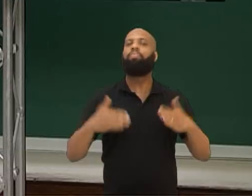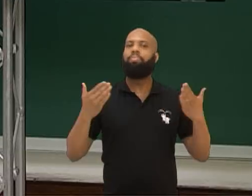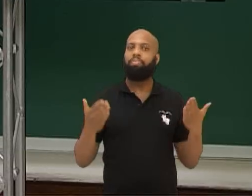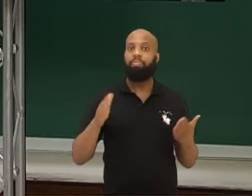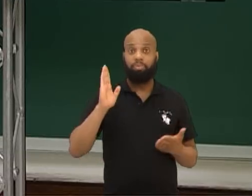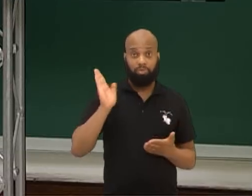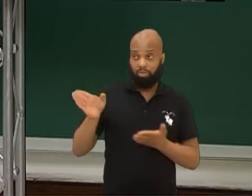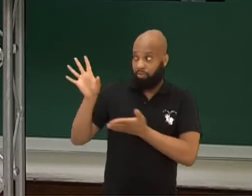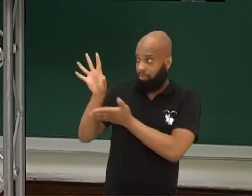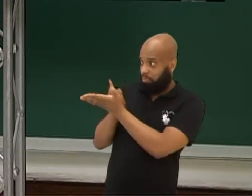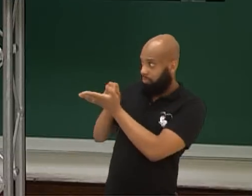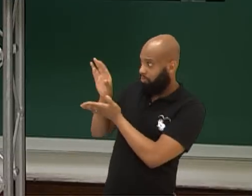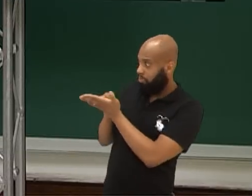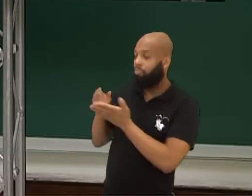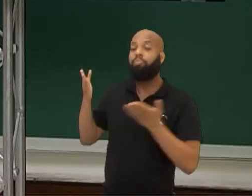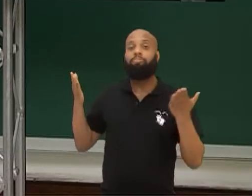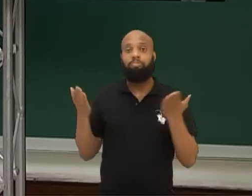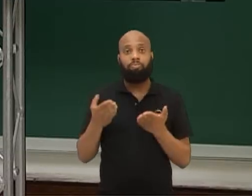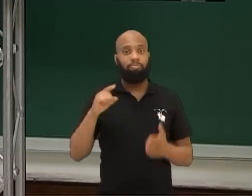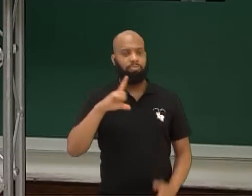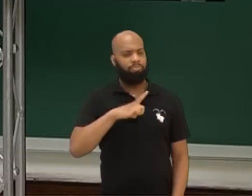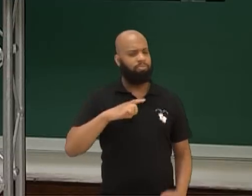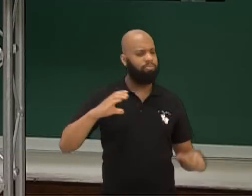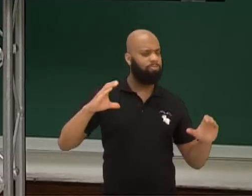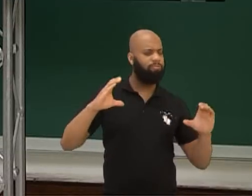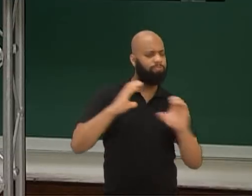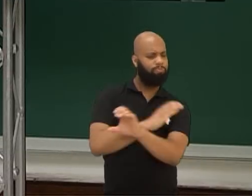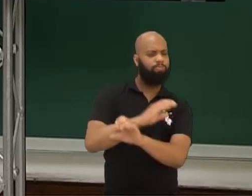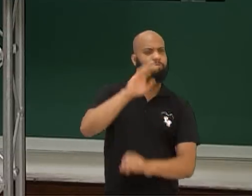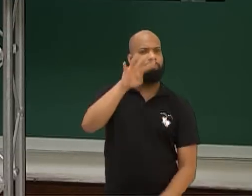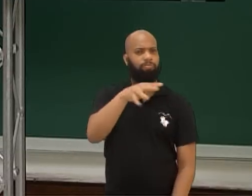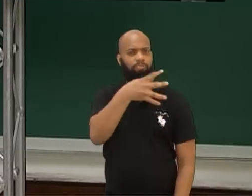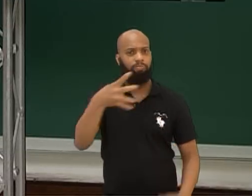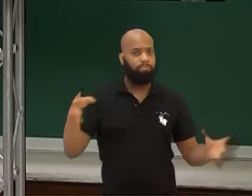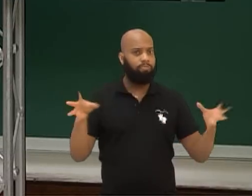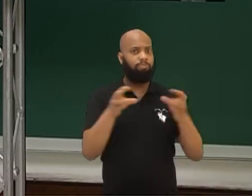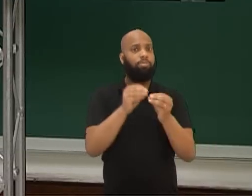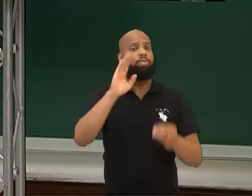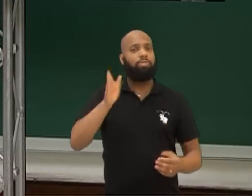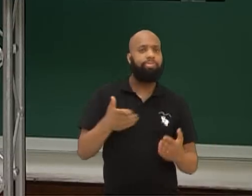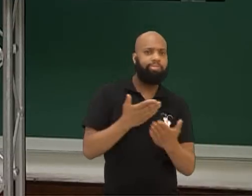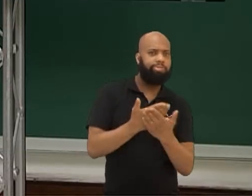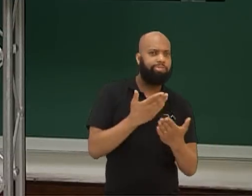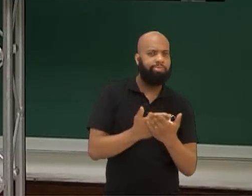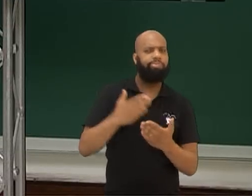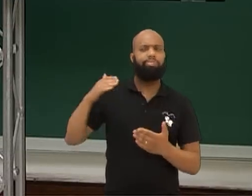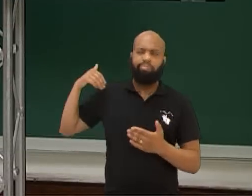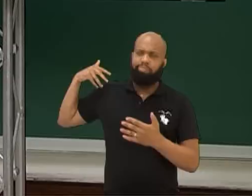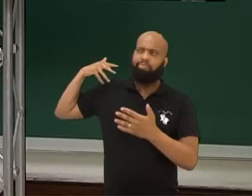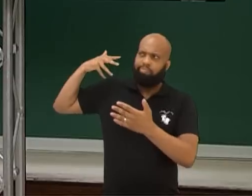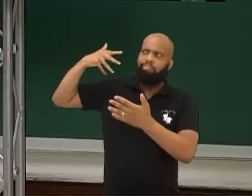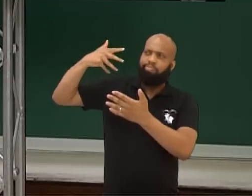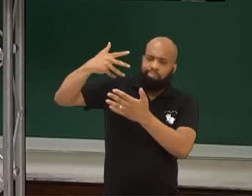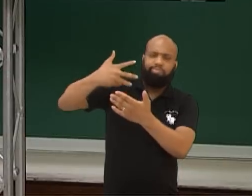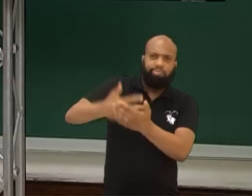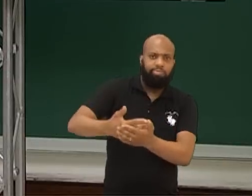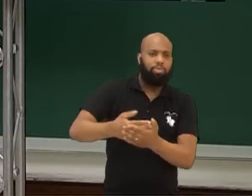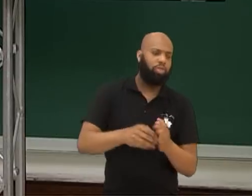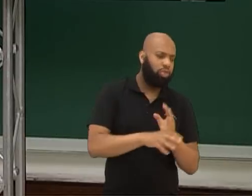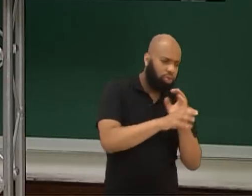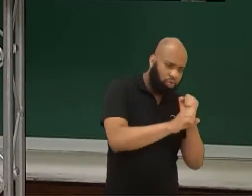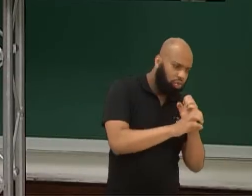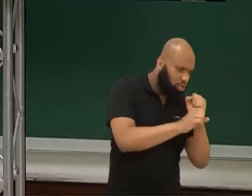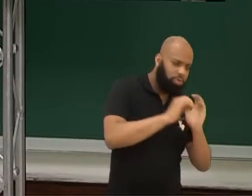E daí, copiaram? Então, agora vocês têm no caderno um quadro resumo de tudo aquilo que a gente já viu desde as aulas, desde